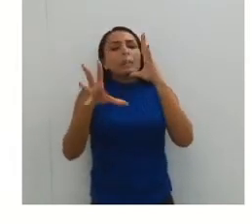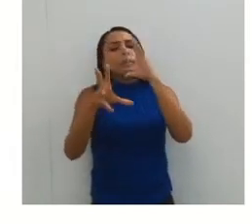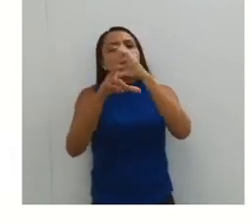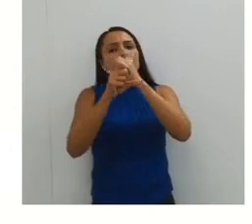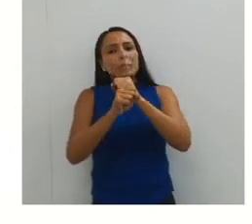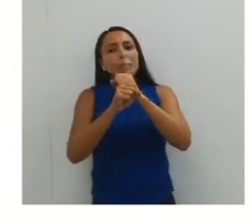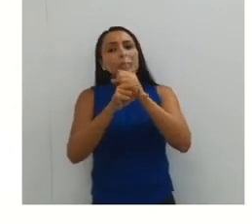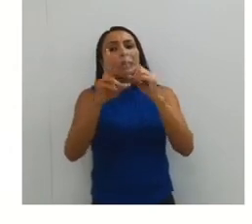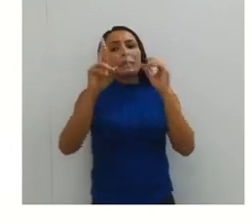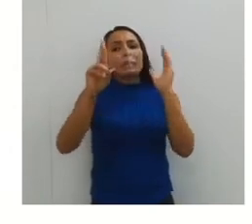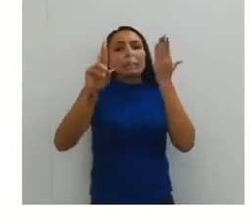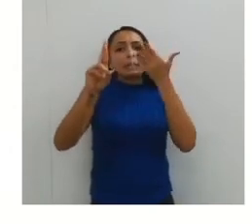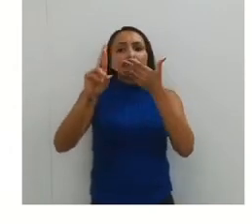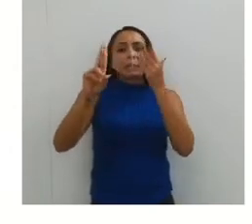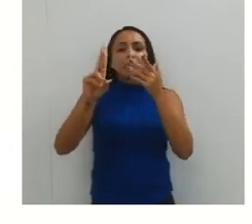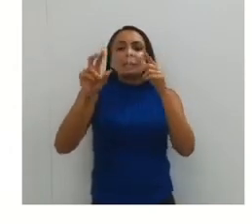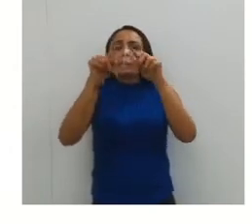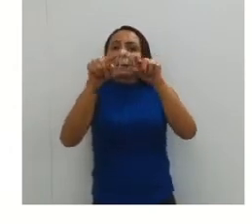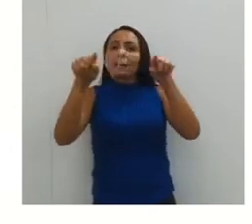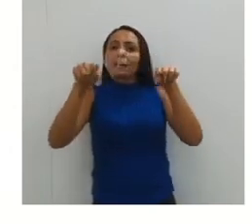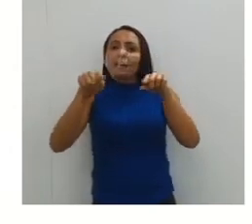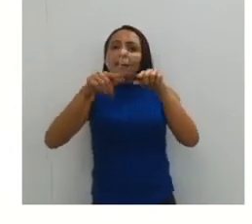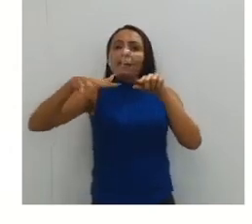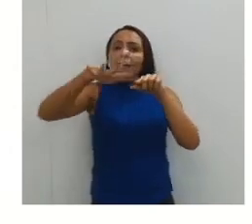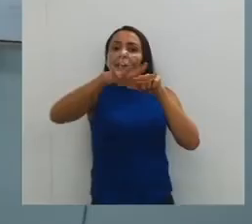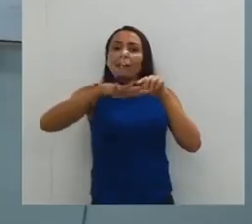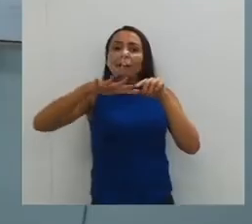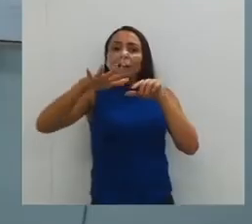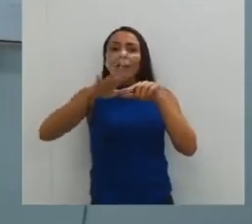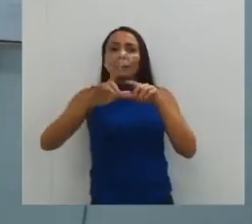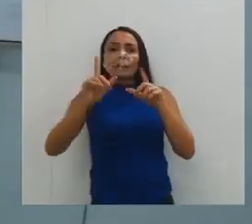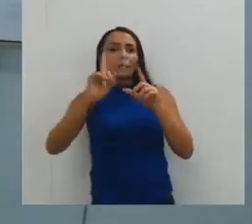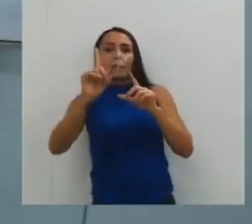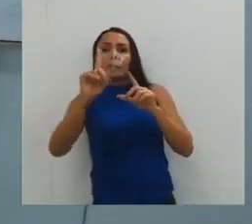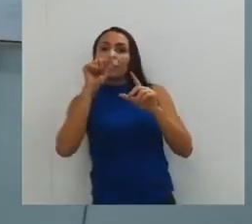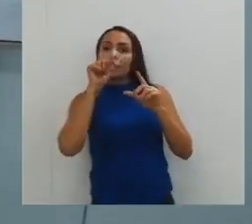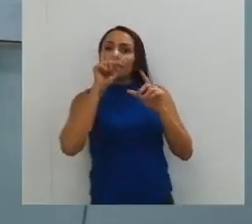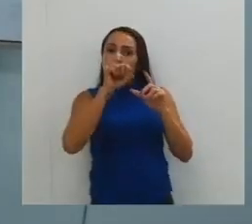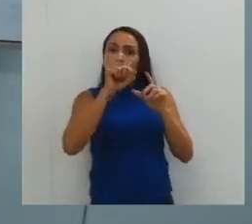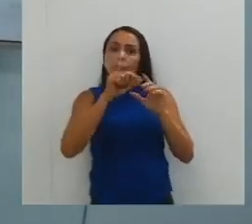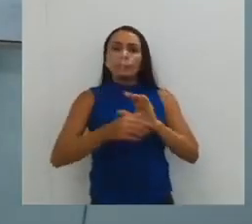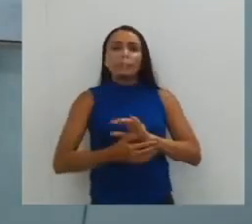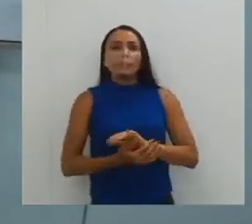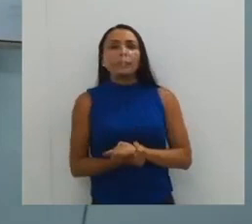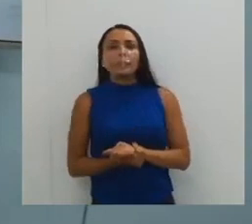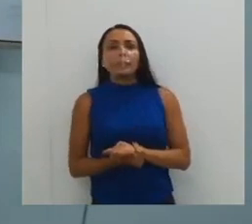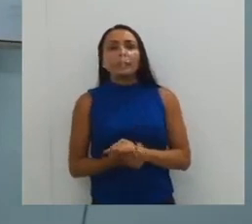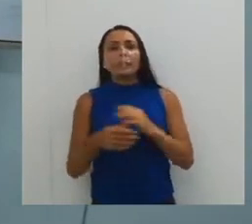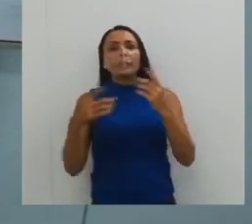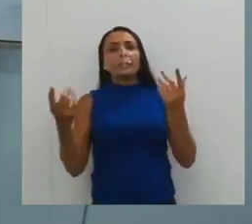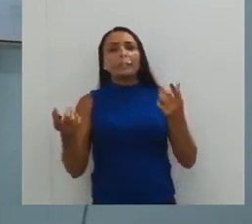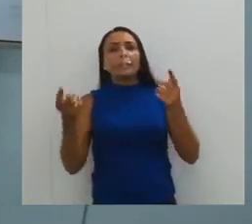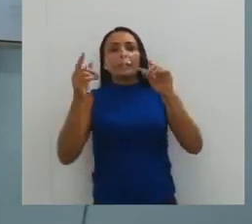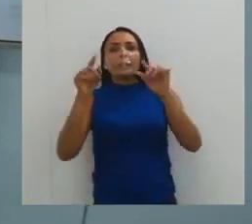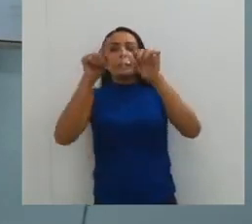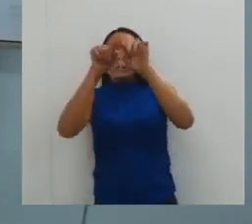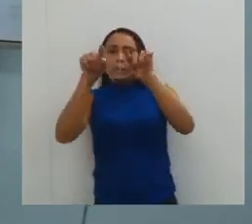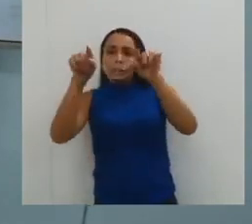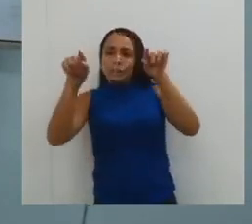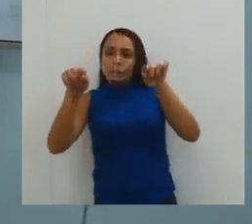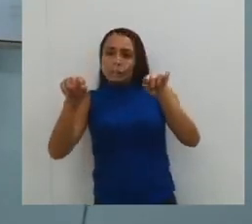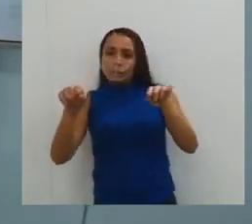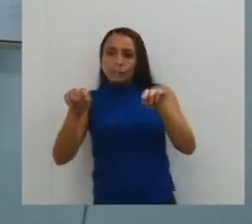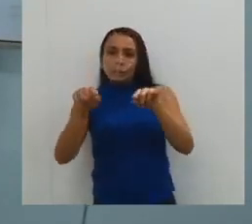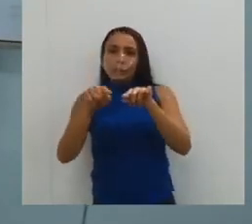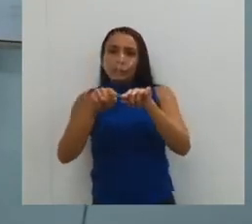que representa a área não perfurada. Então, ó, pessoal, tem essa placa aqui, ó, essa lâmina de